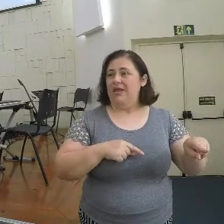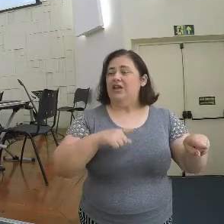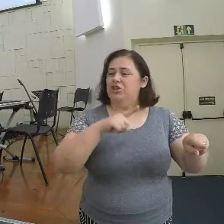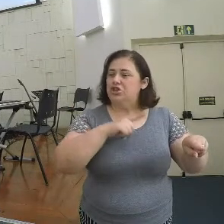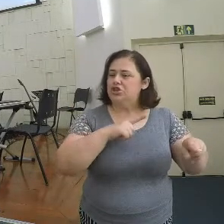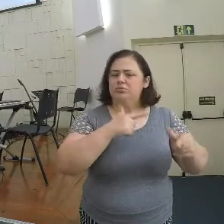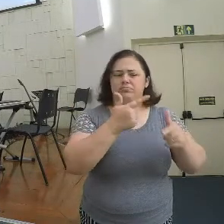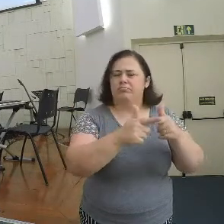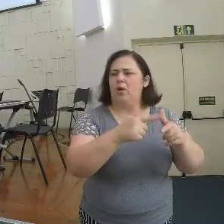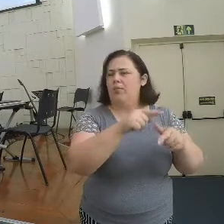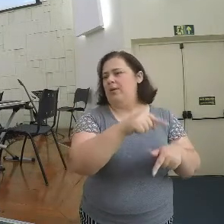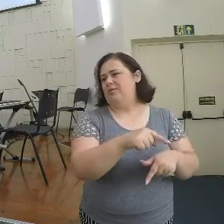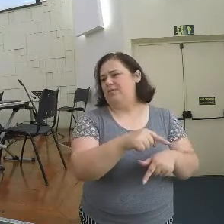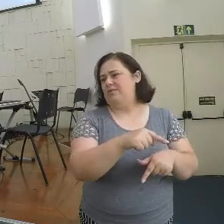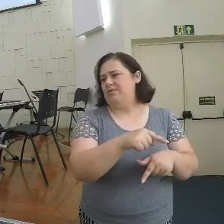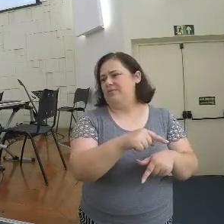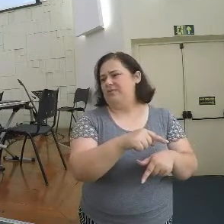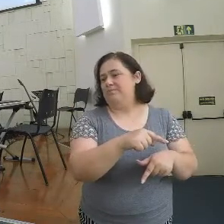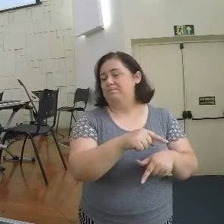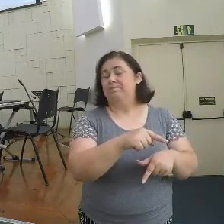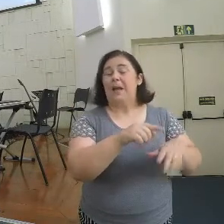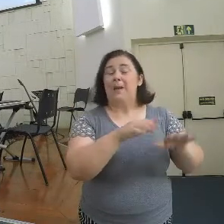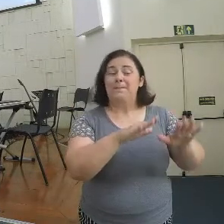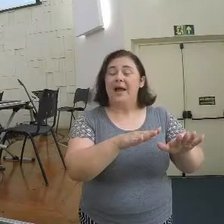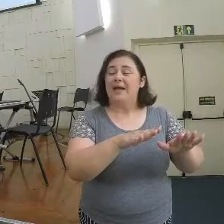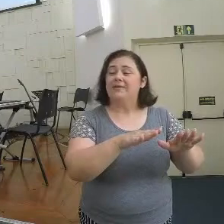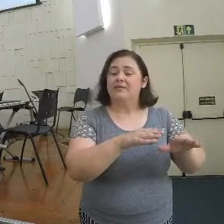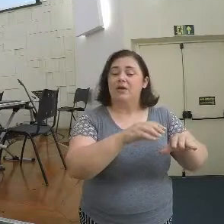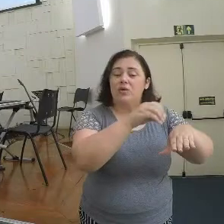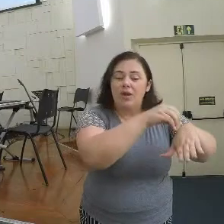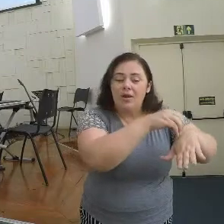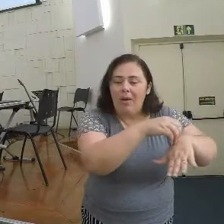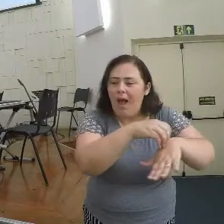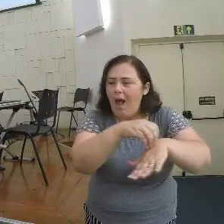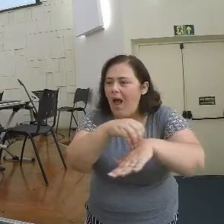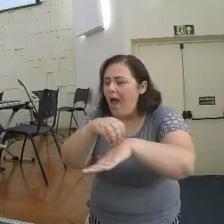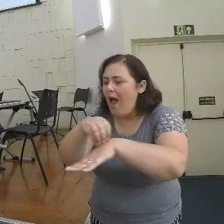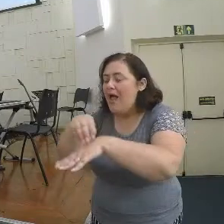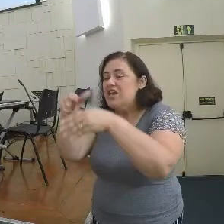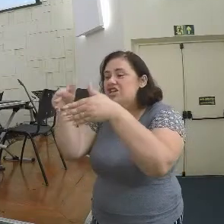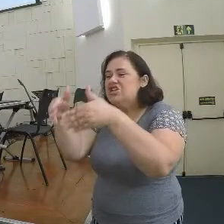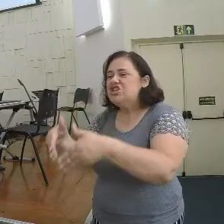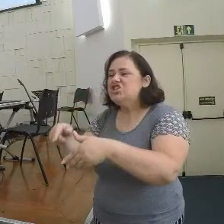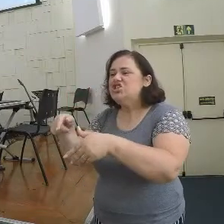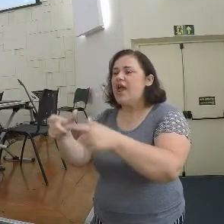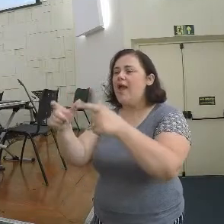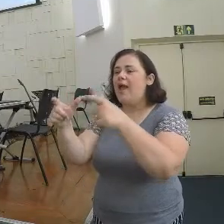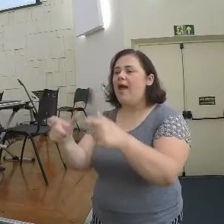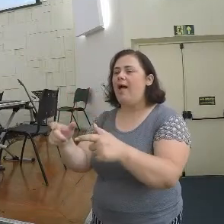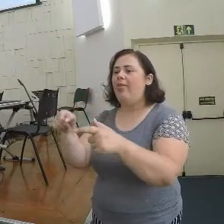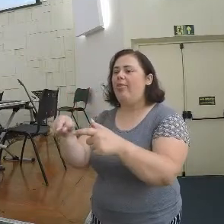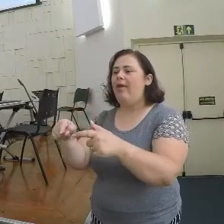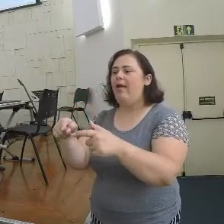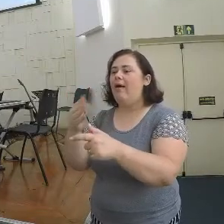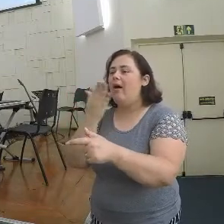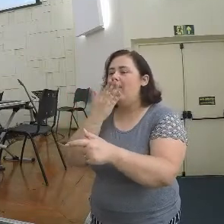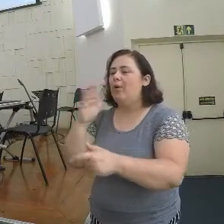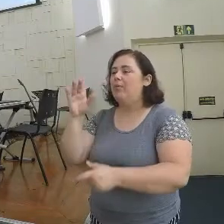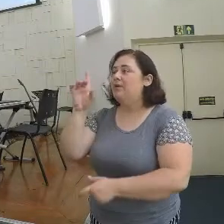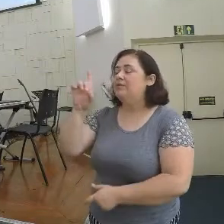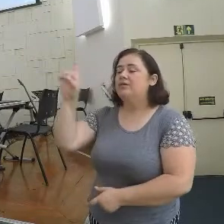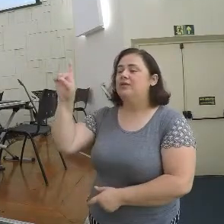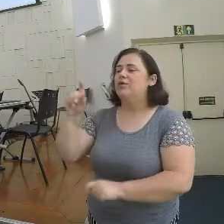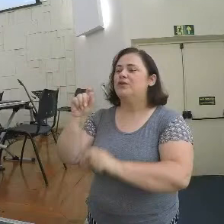Senhor, os frutos do solo, os frutos da terra que recolhemos foram dados pelo